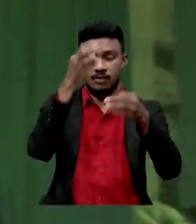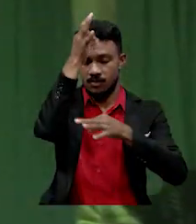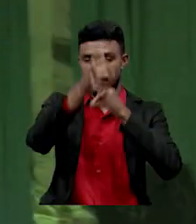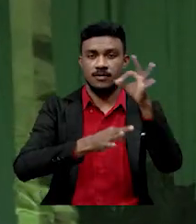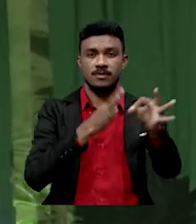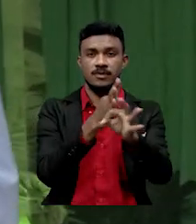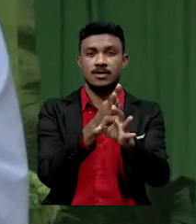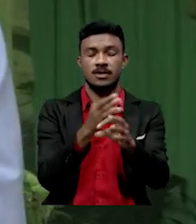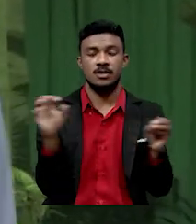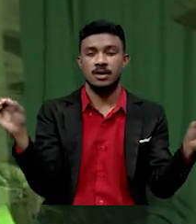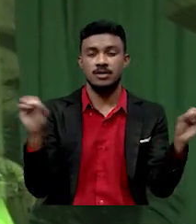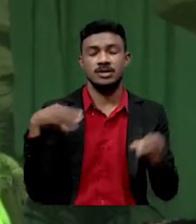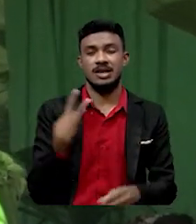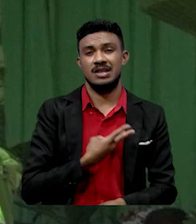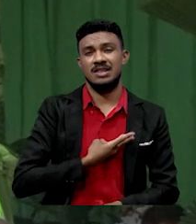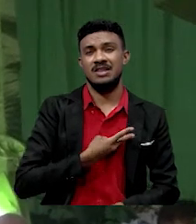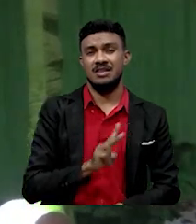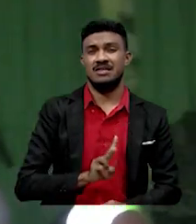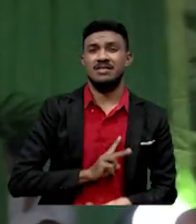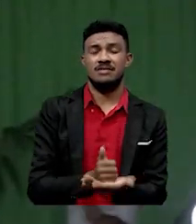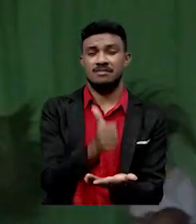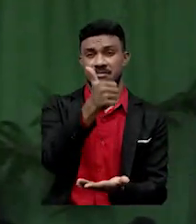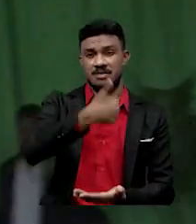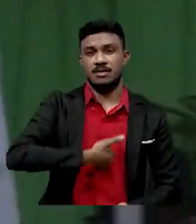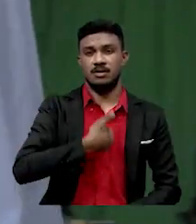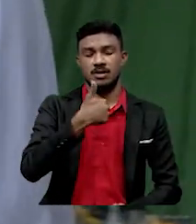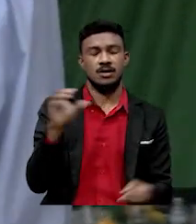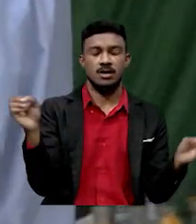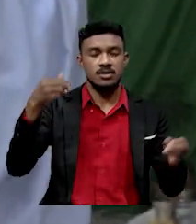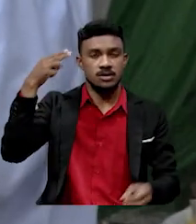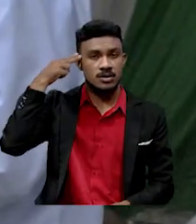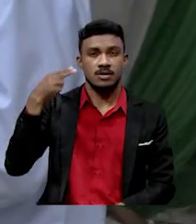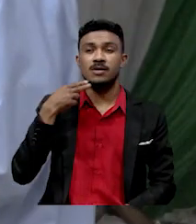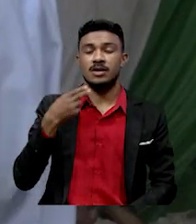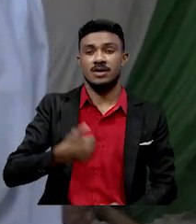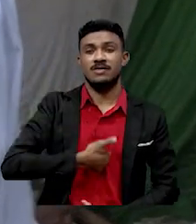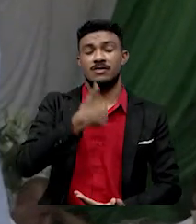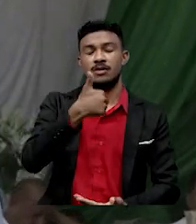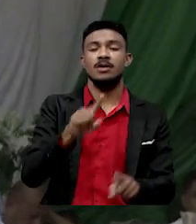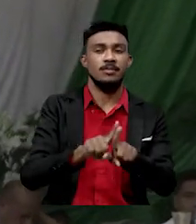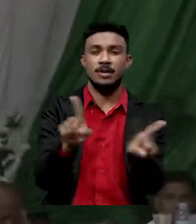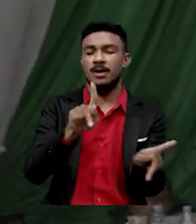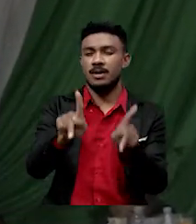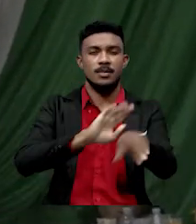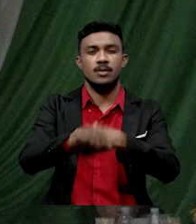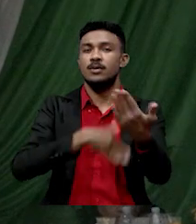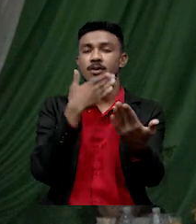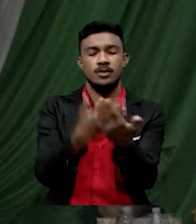La Os e de Vitória, La Os, Horta de Vitória, povo de Vitória.